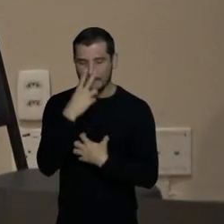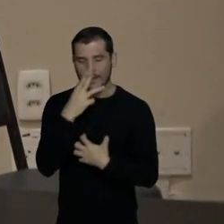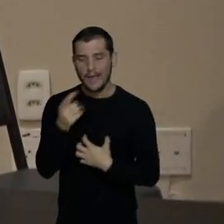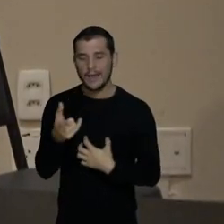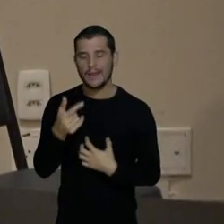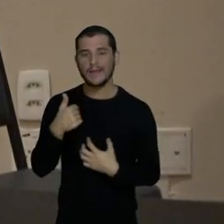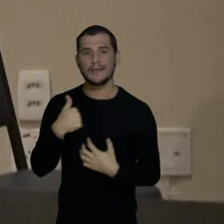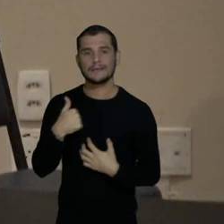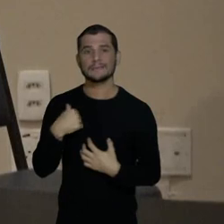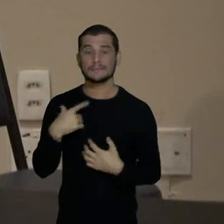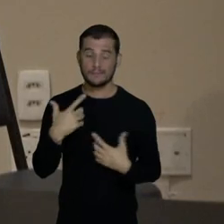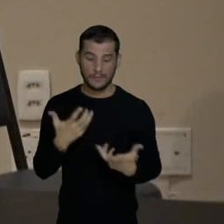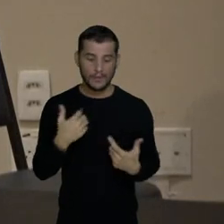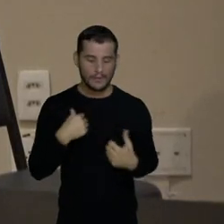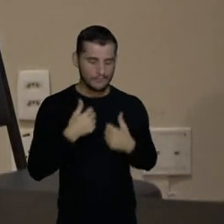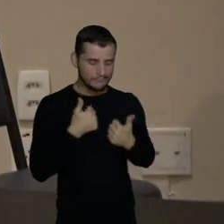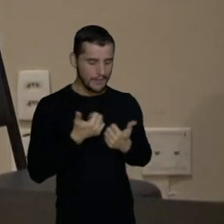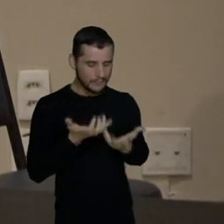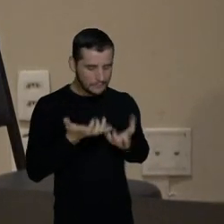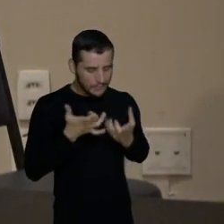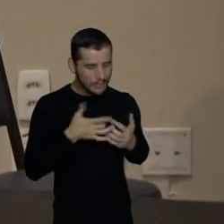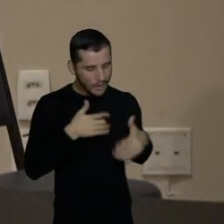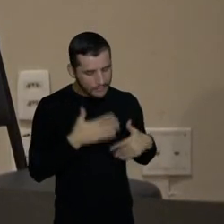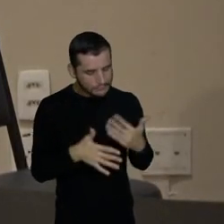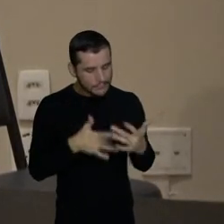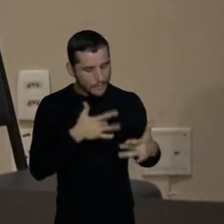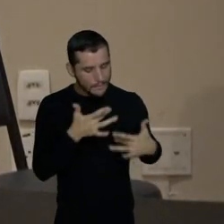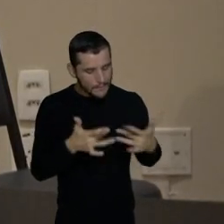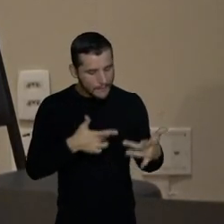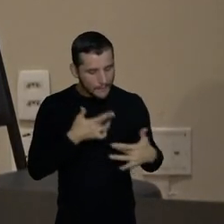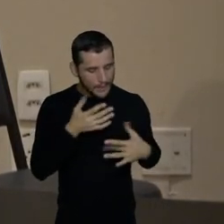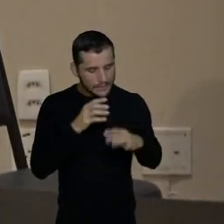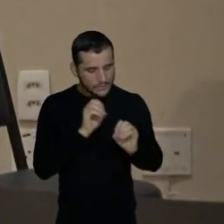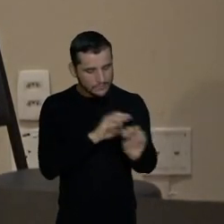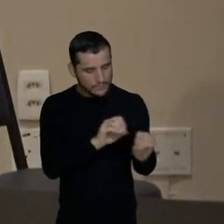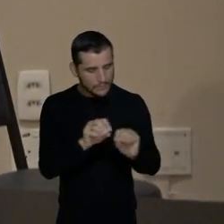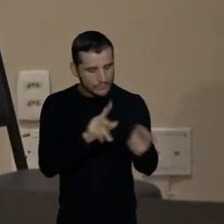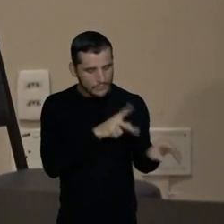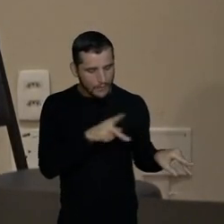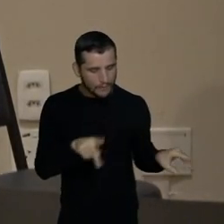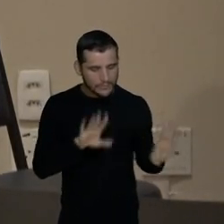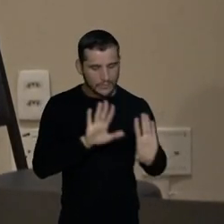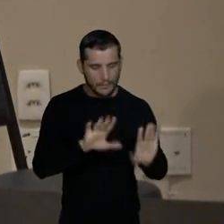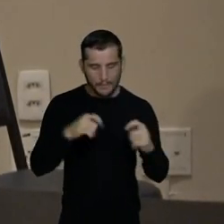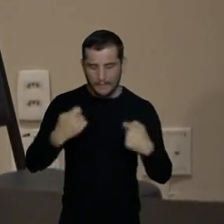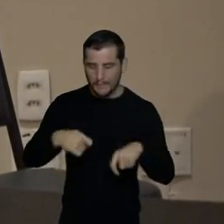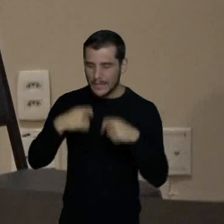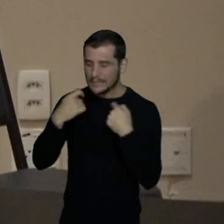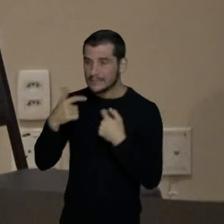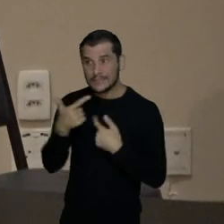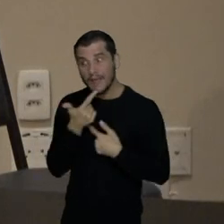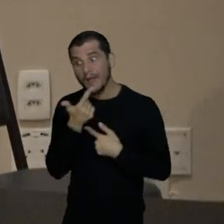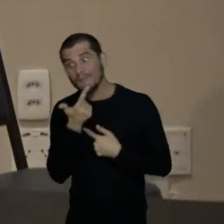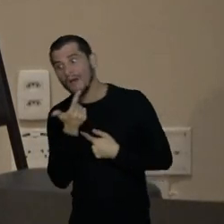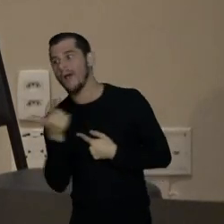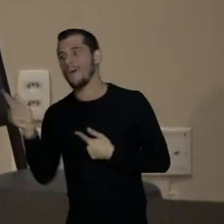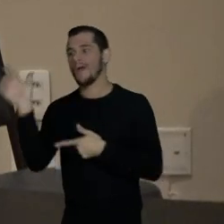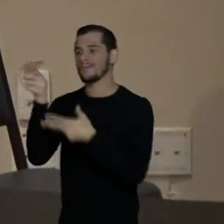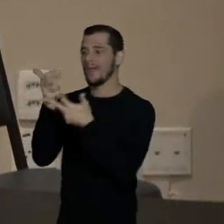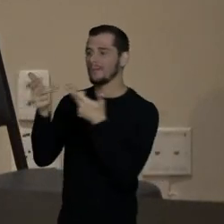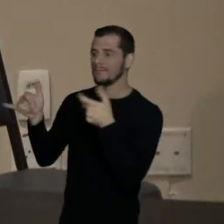minha boa vontade com a minha paixão Mas eu precisava de algo mais eu precisava de que alguém me